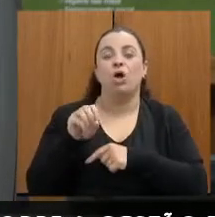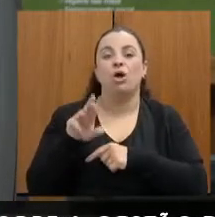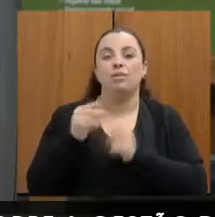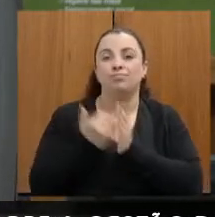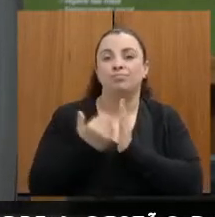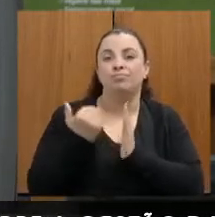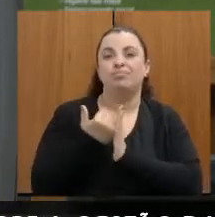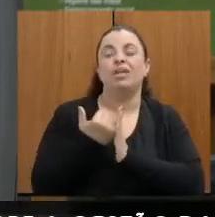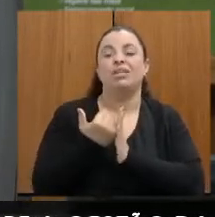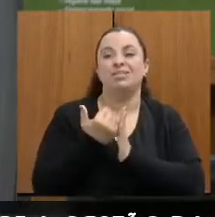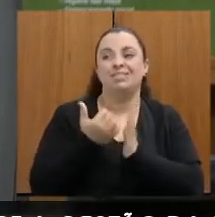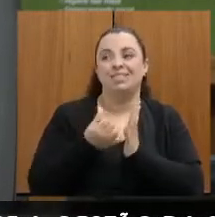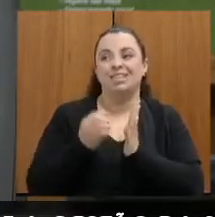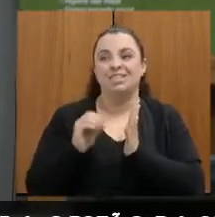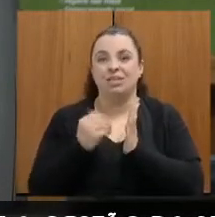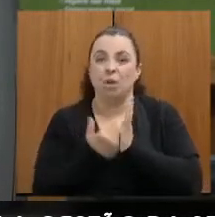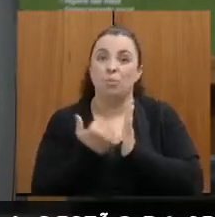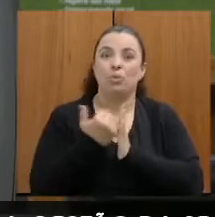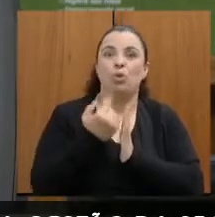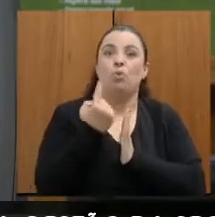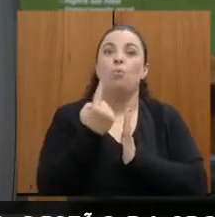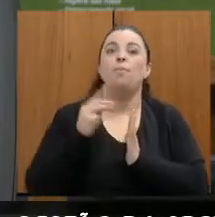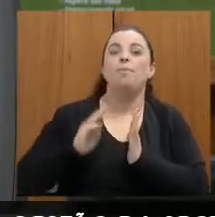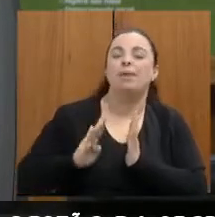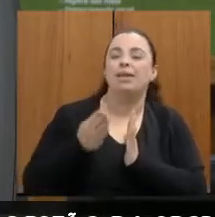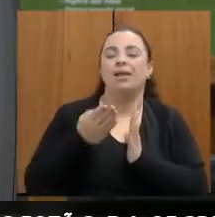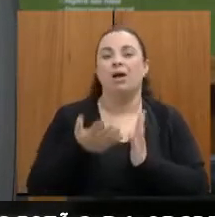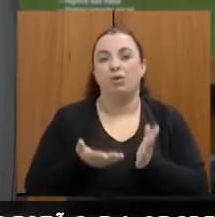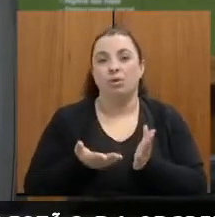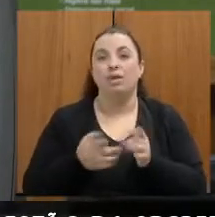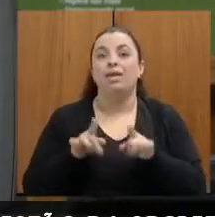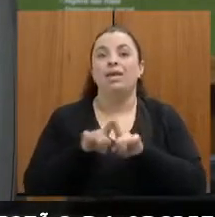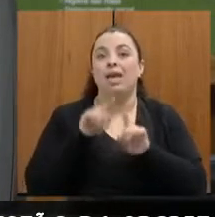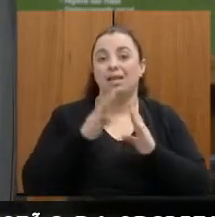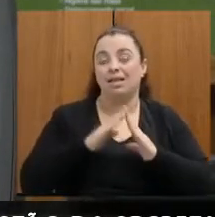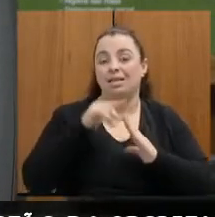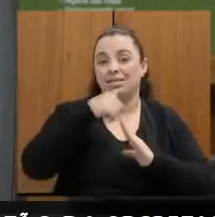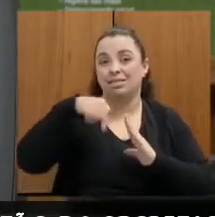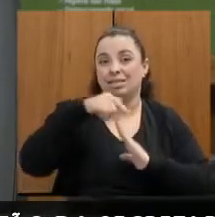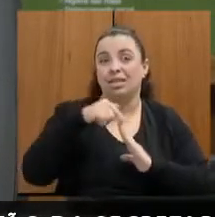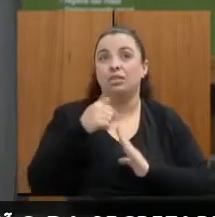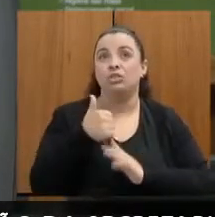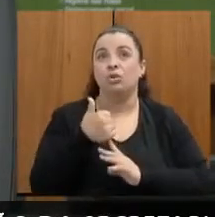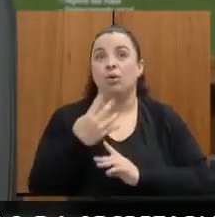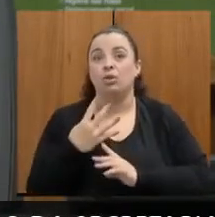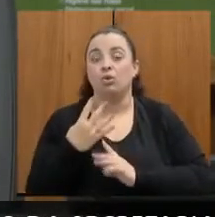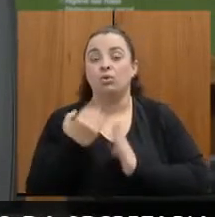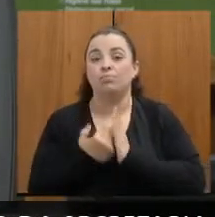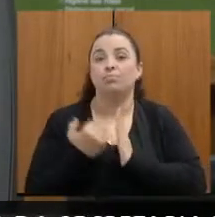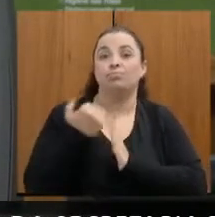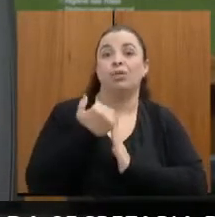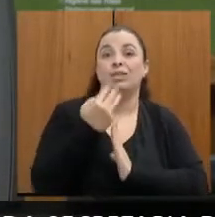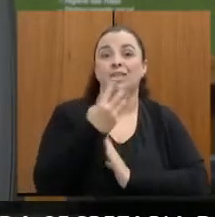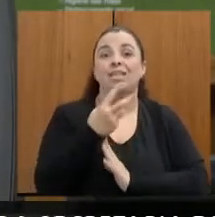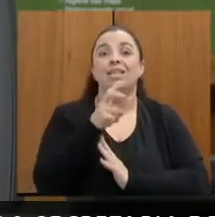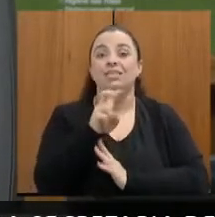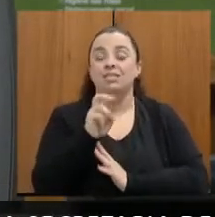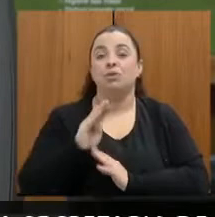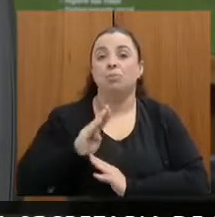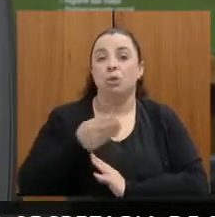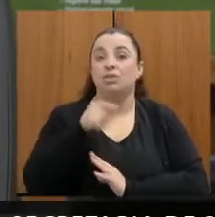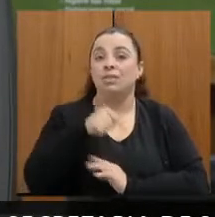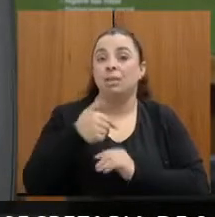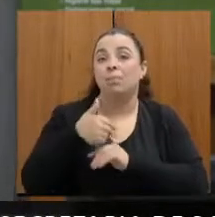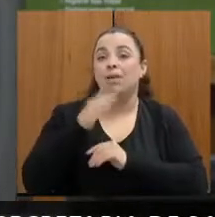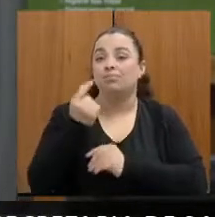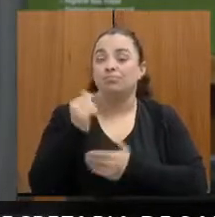r$ 1200 e a Santa Casa de Horizonte passou de 14 milhões tá 35 milhões ao ano é hospital que mais recebe recursos do estado pelo